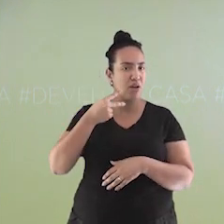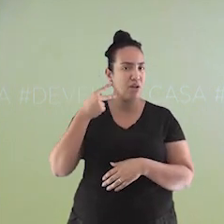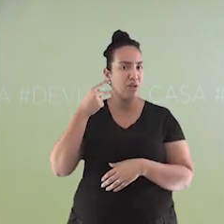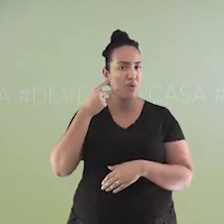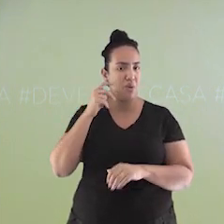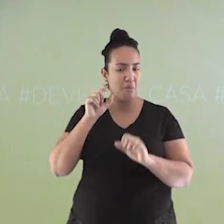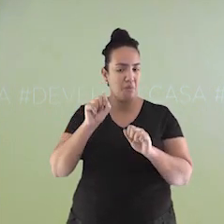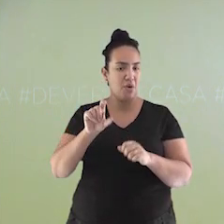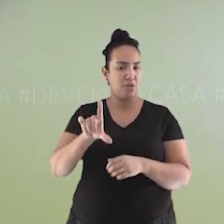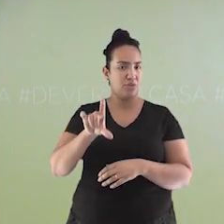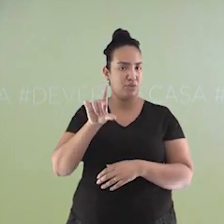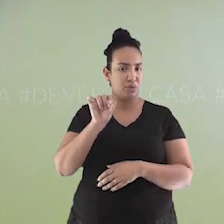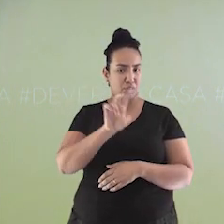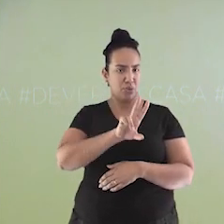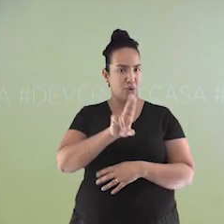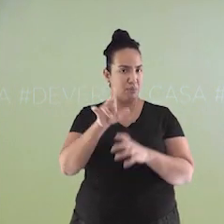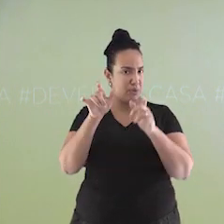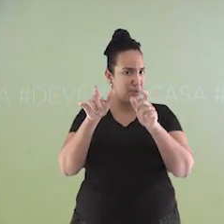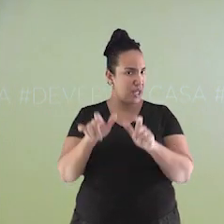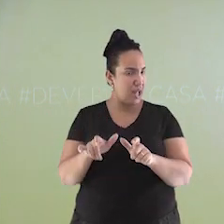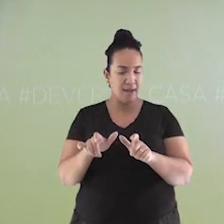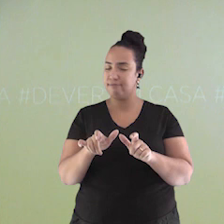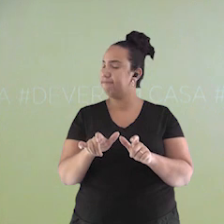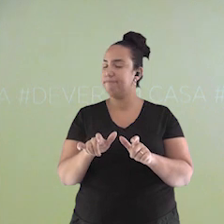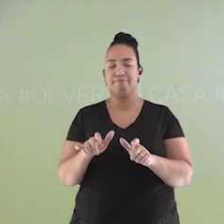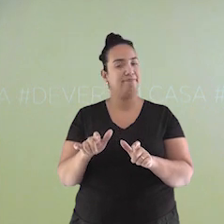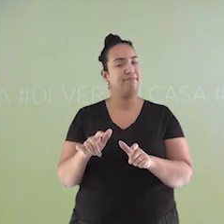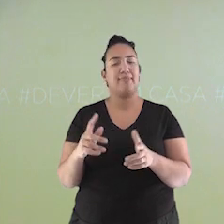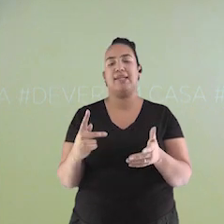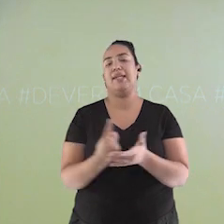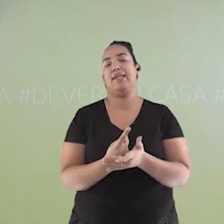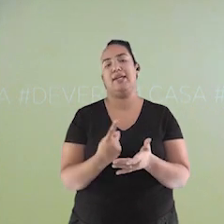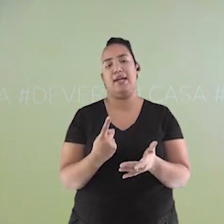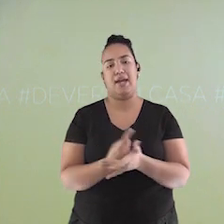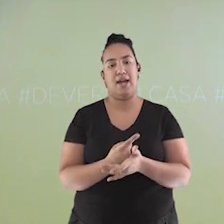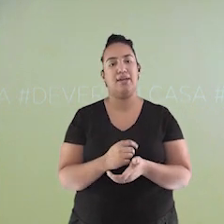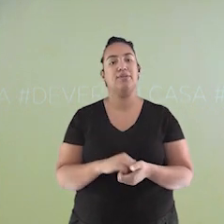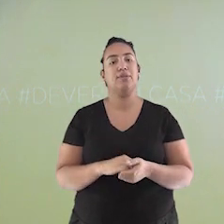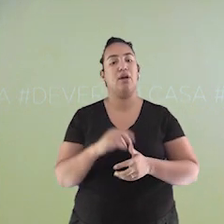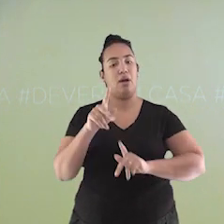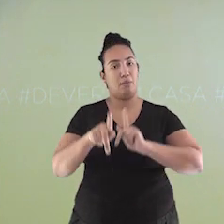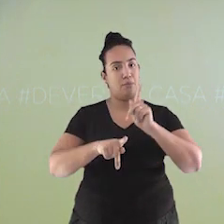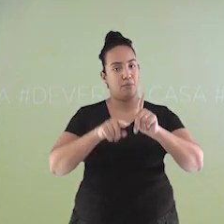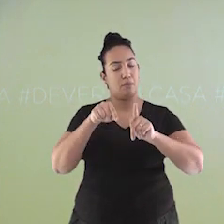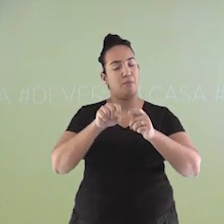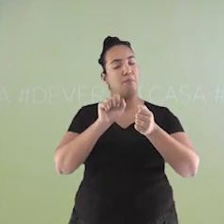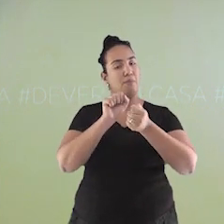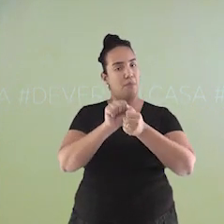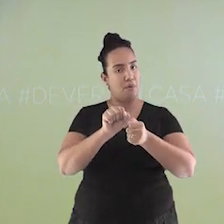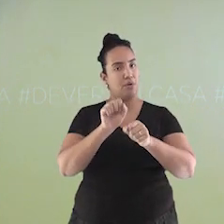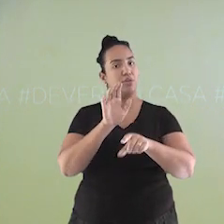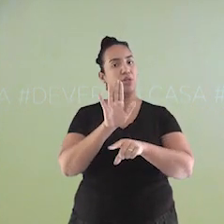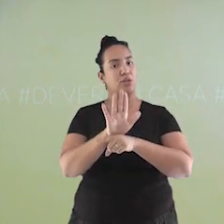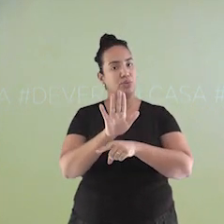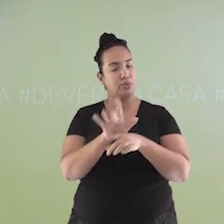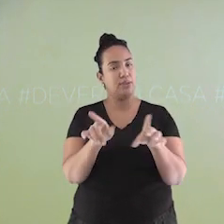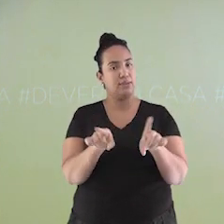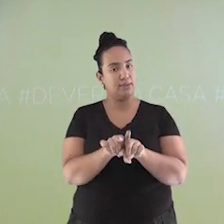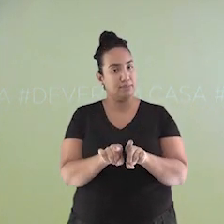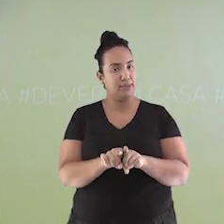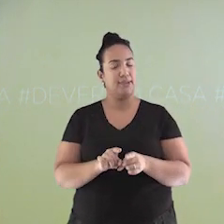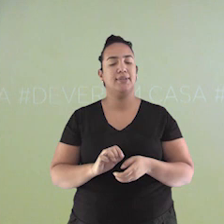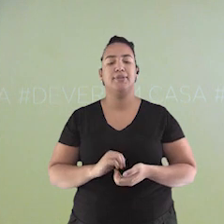os nomes dos locais. Também é uma afirmação falsa. A população também pode participar dessa